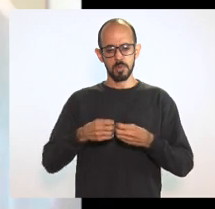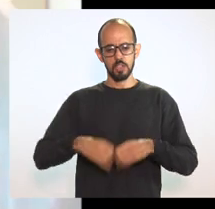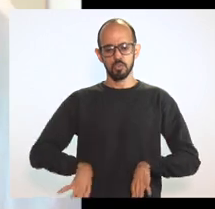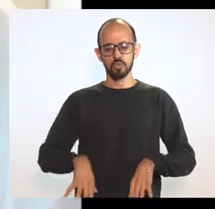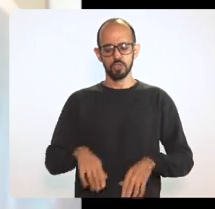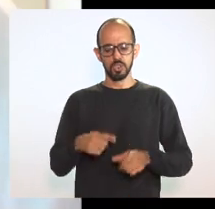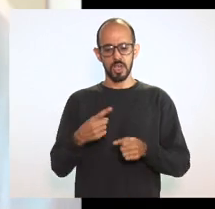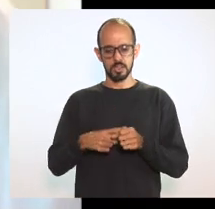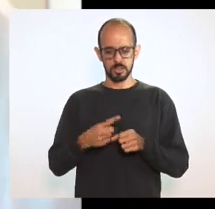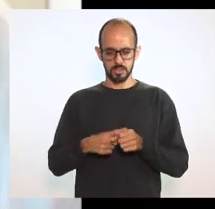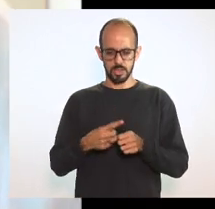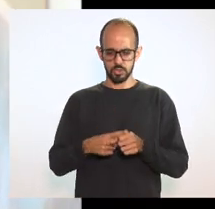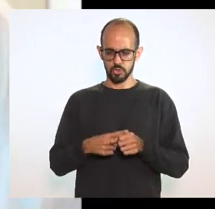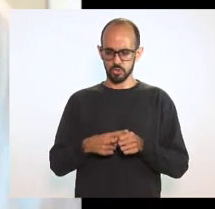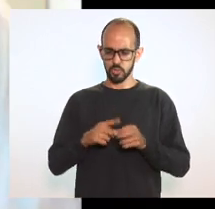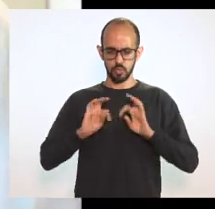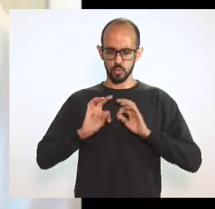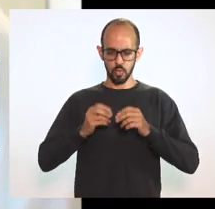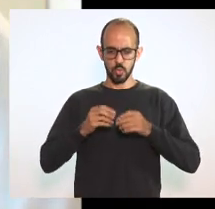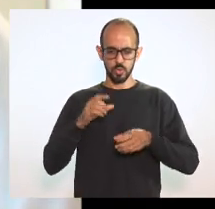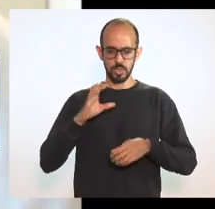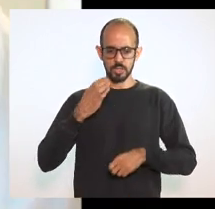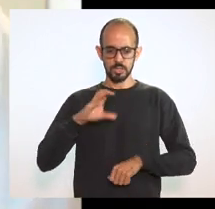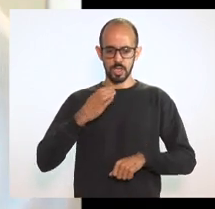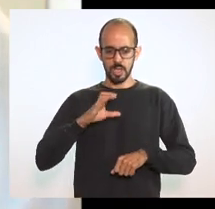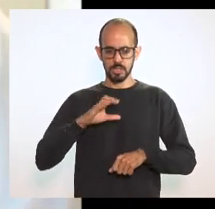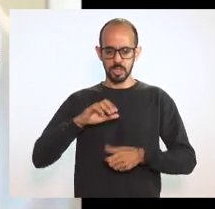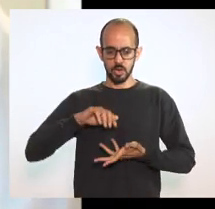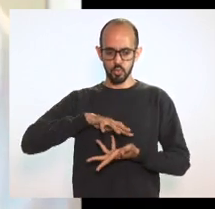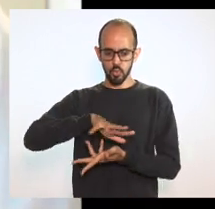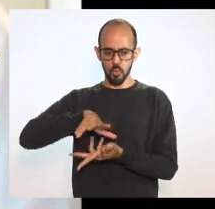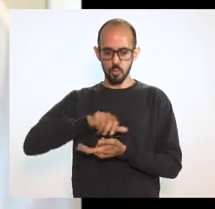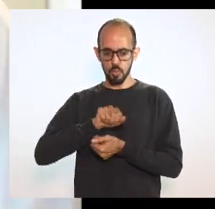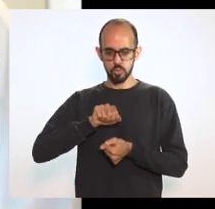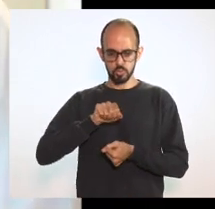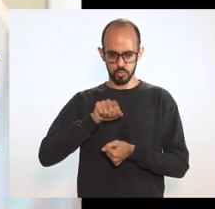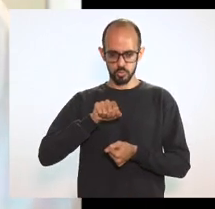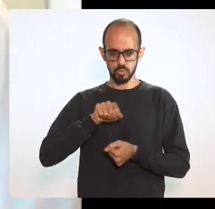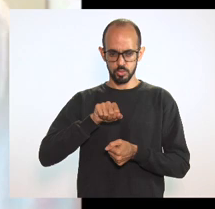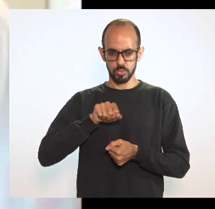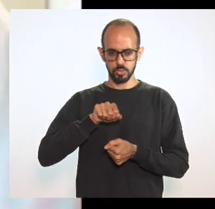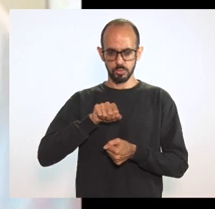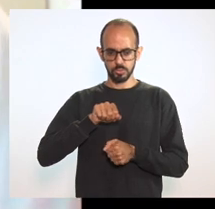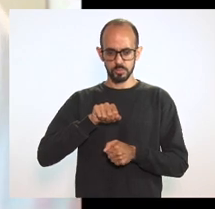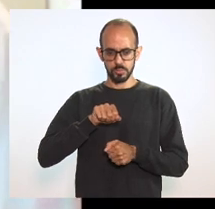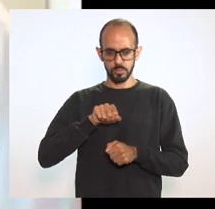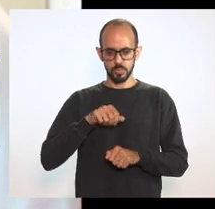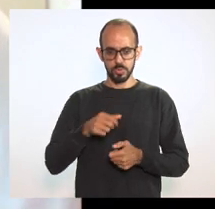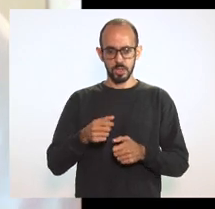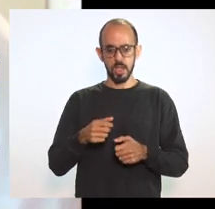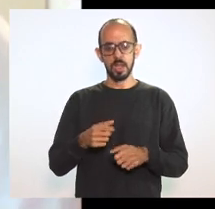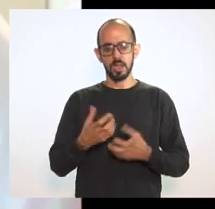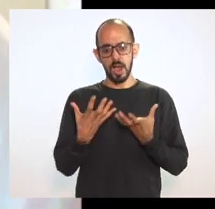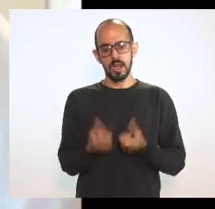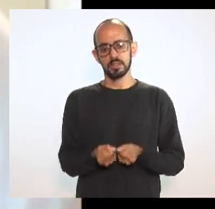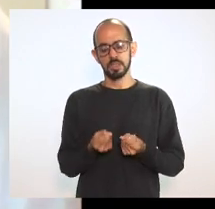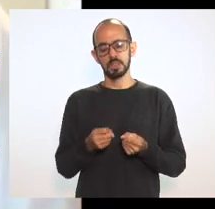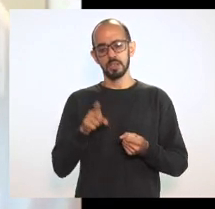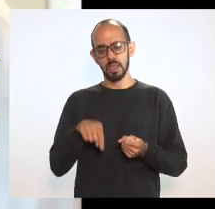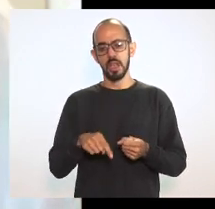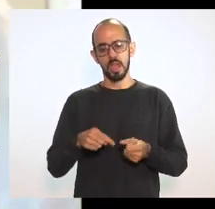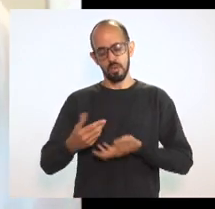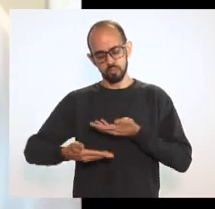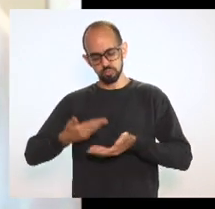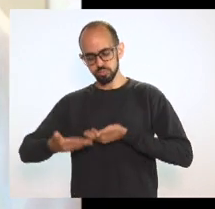a ciência mundial defende que a principal maneira de evitar o contágio de Covid é evitando a interação social.